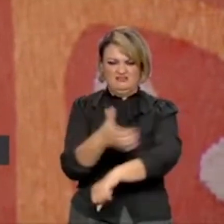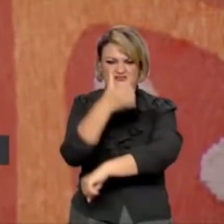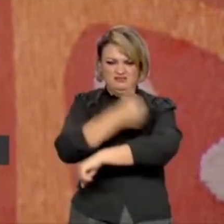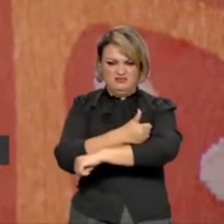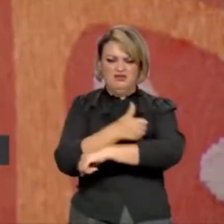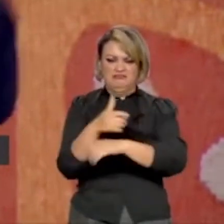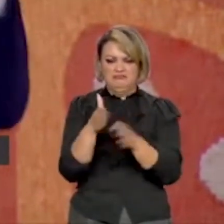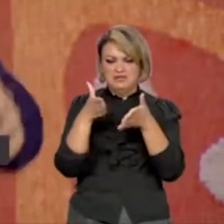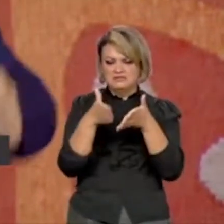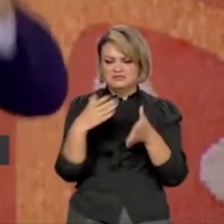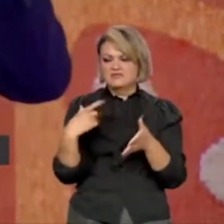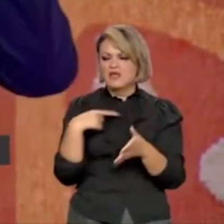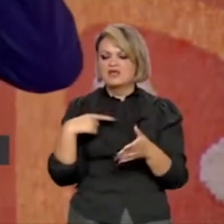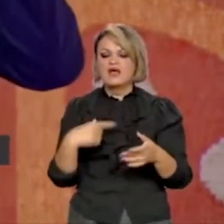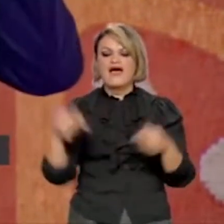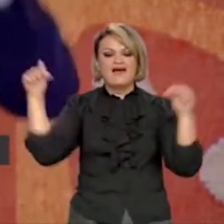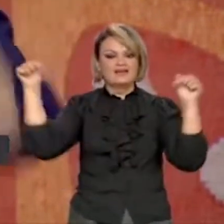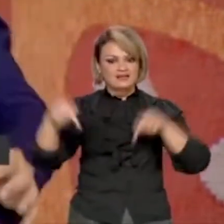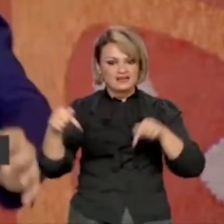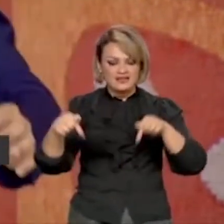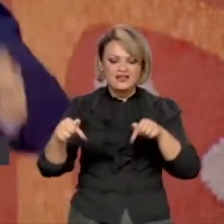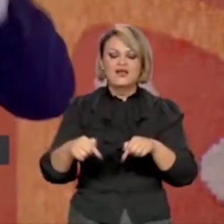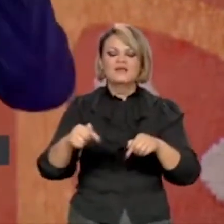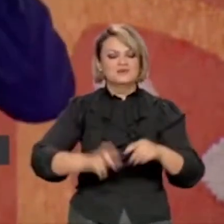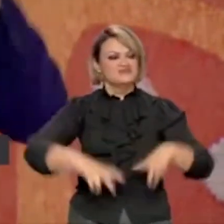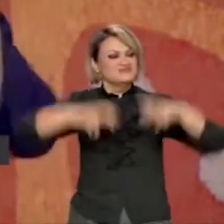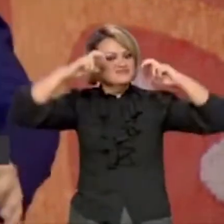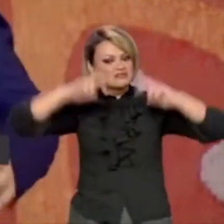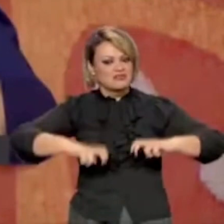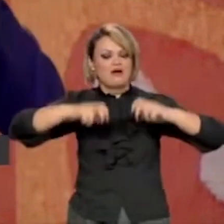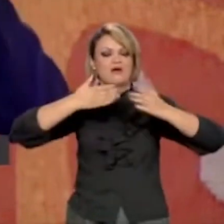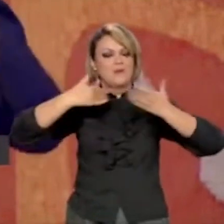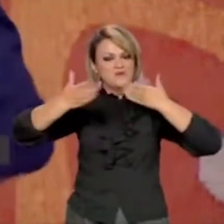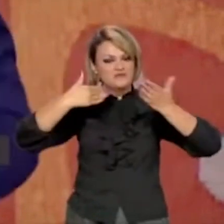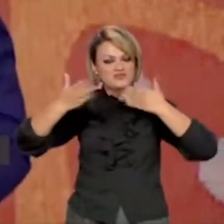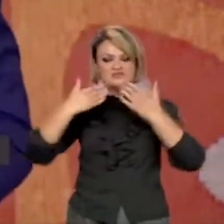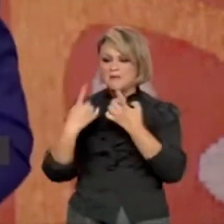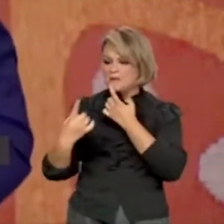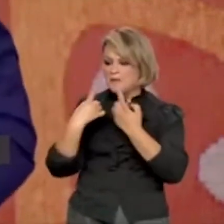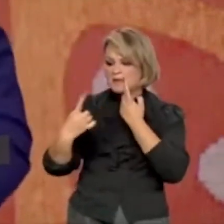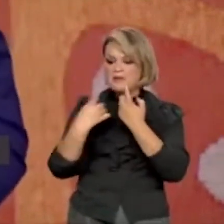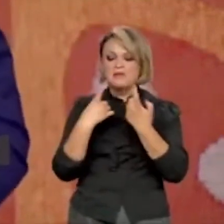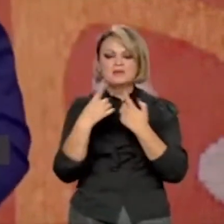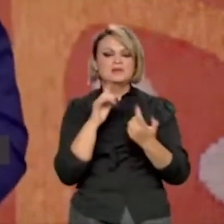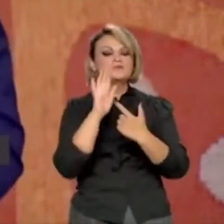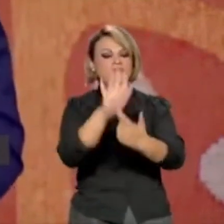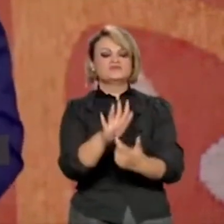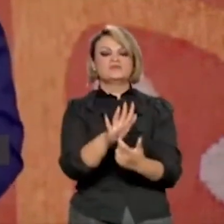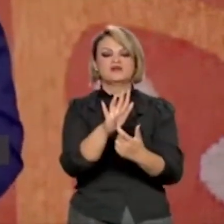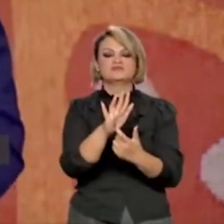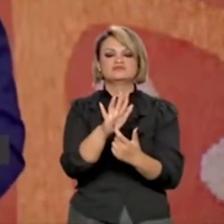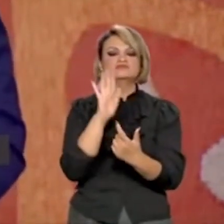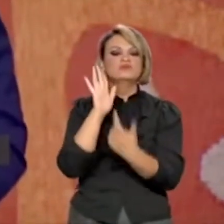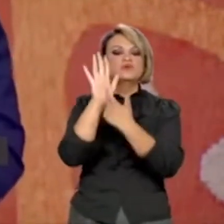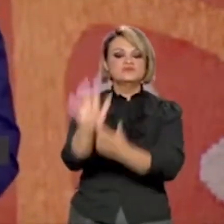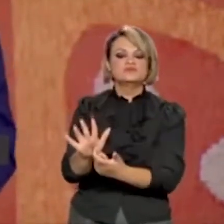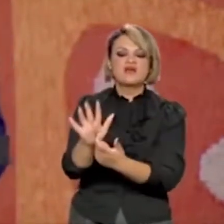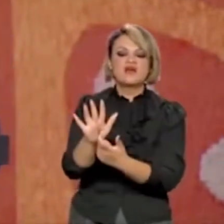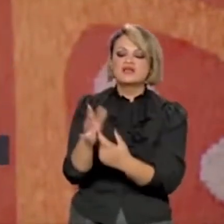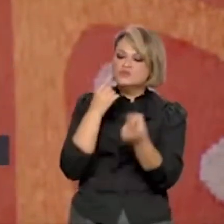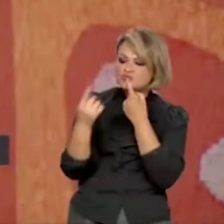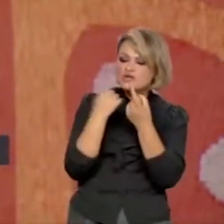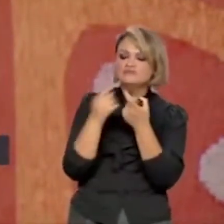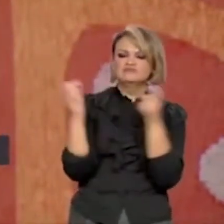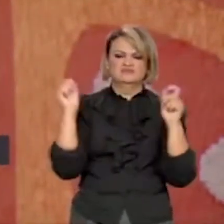produção agrícola aqui é para sentar conversar e dialogar e mostrar para o Brasil que